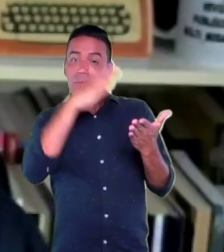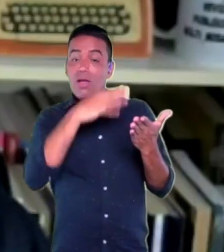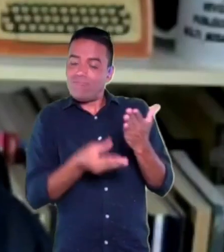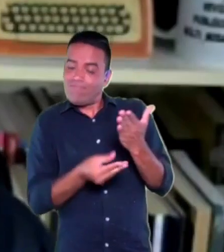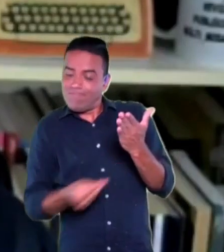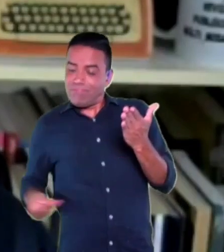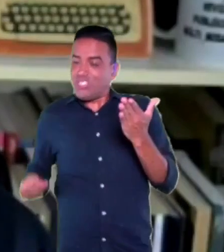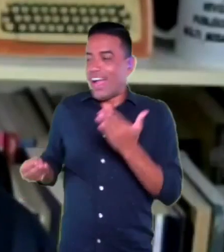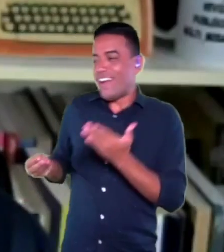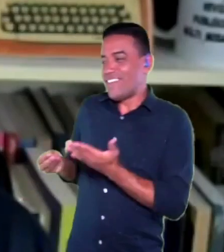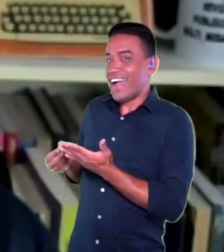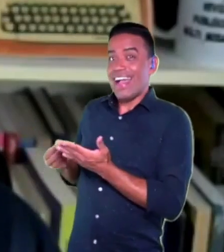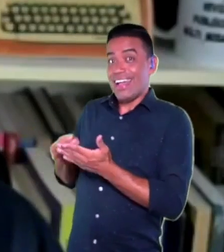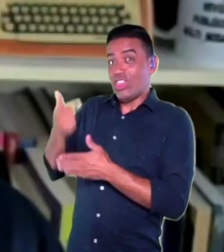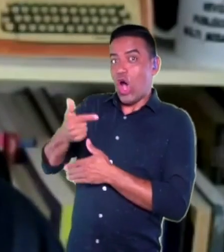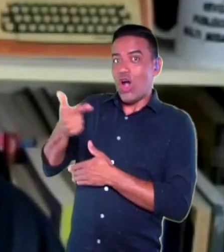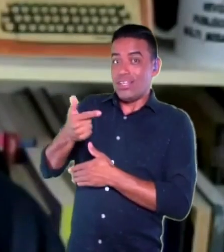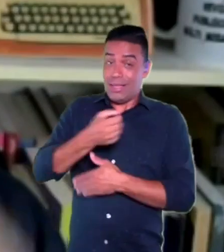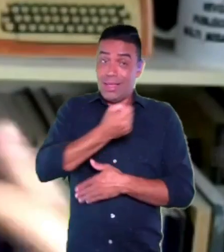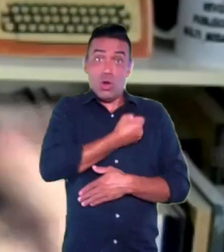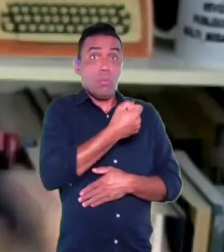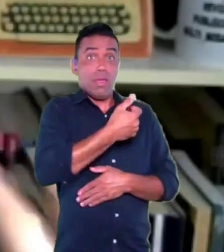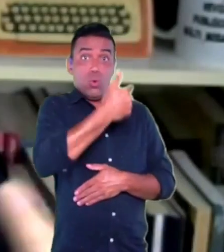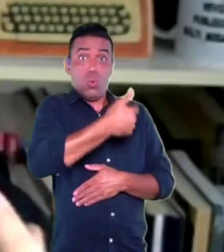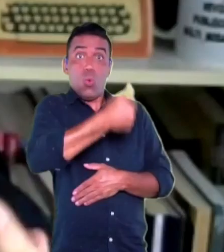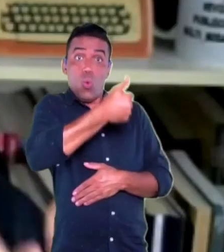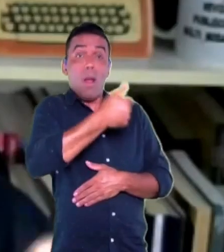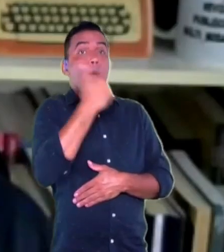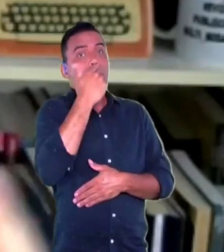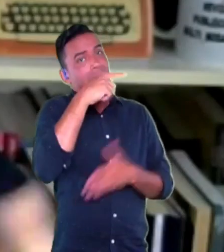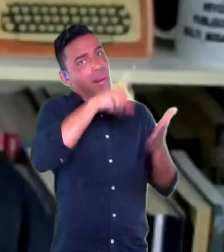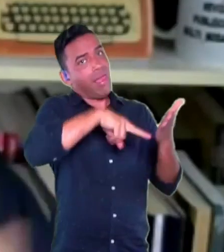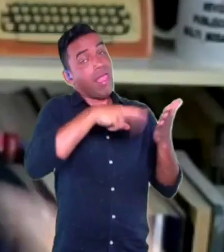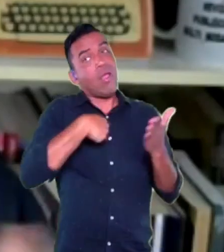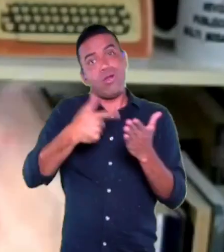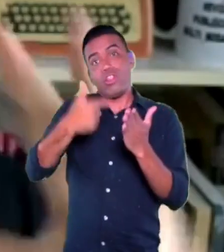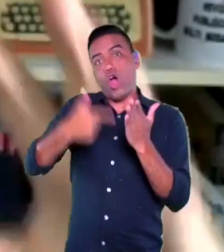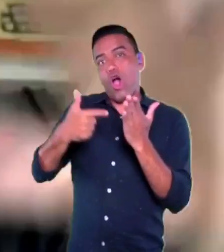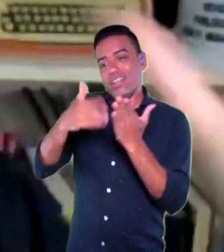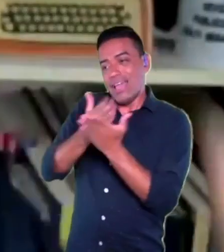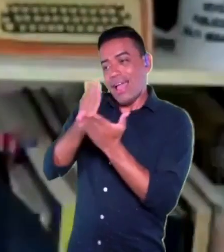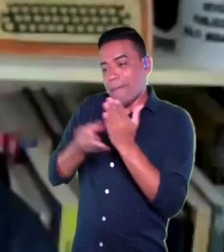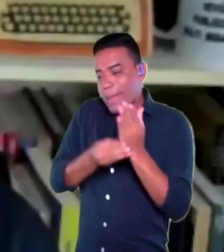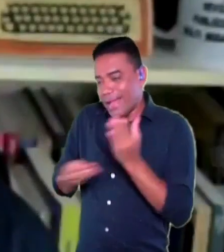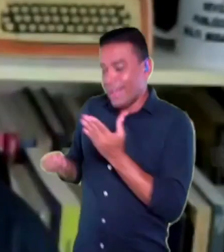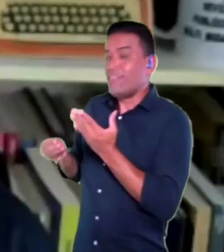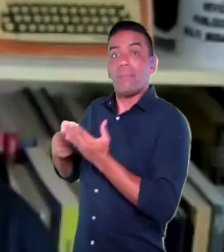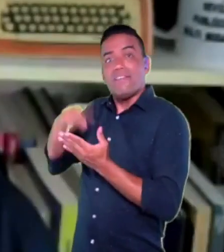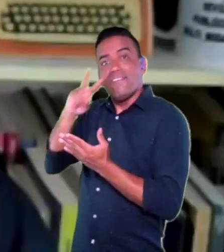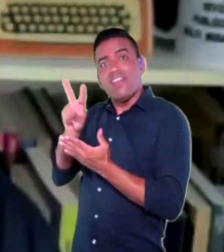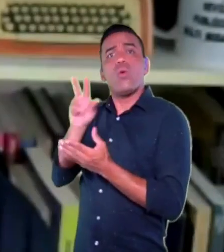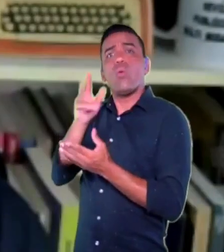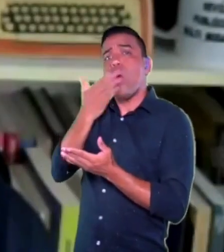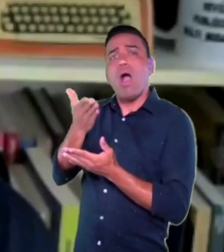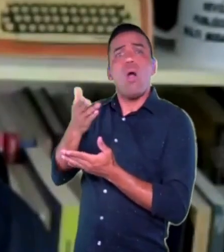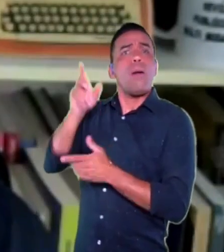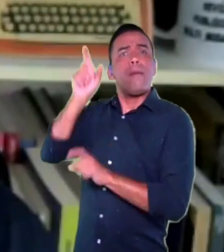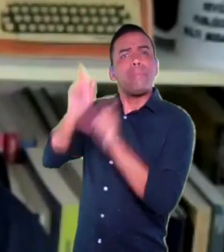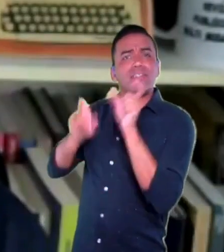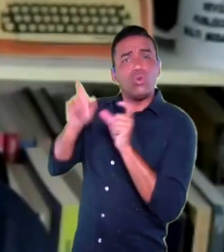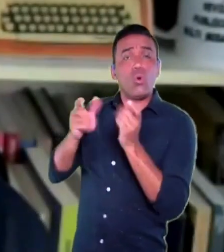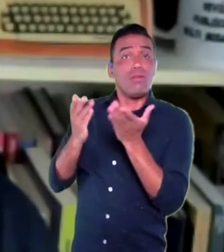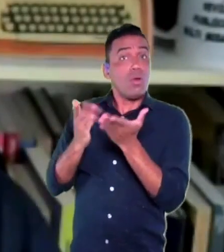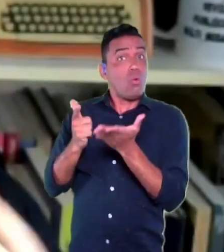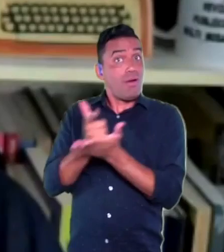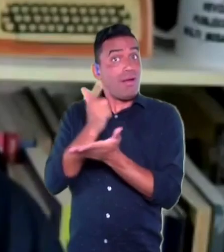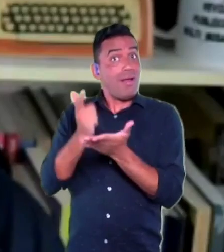baixo, assim, o caderno 2, né? Para ter um pouquinho de noção quem são essas pessoas, né? Porque os cadernos eram